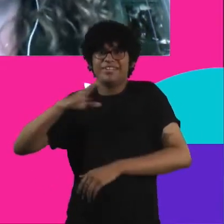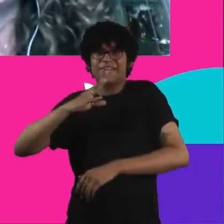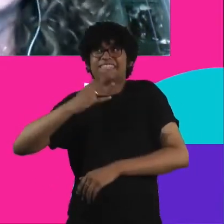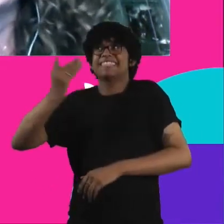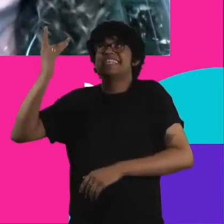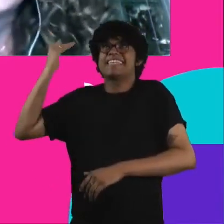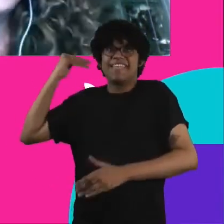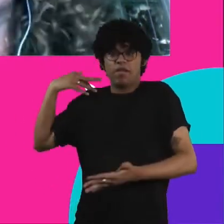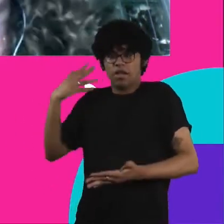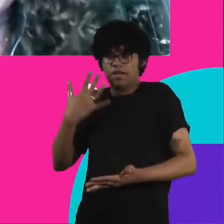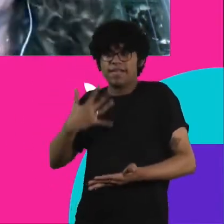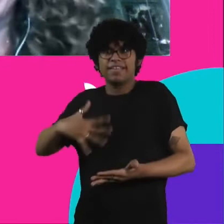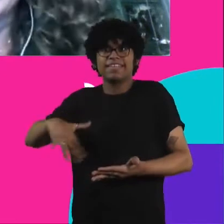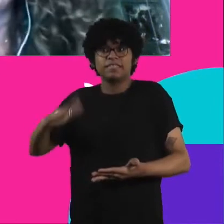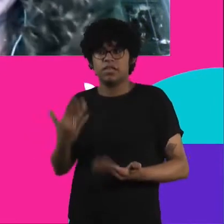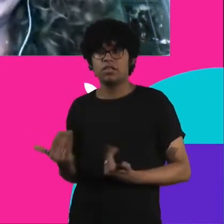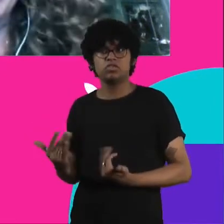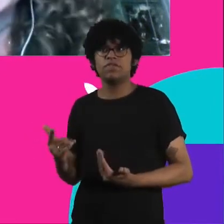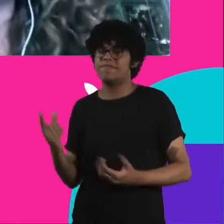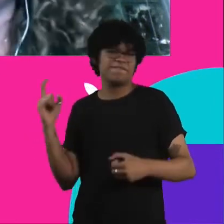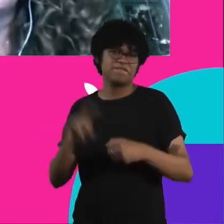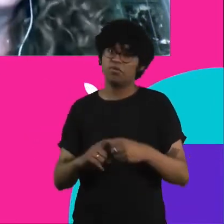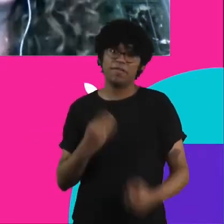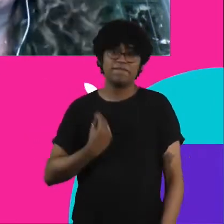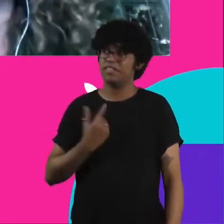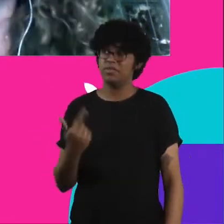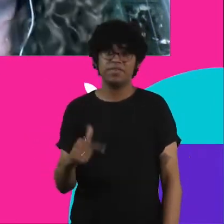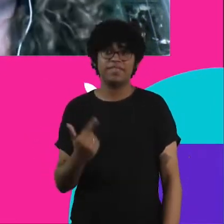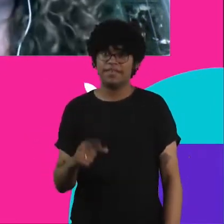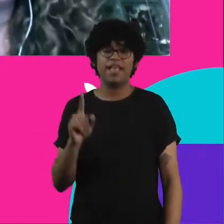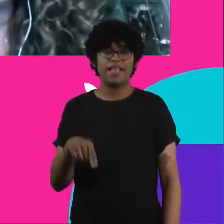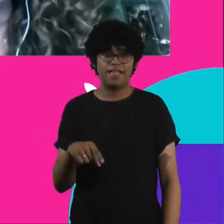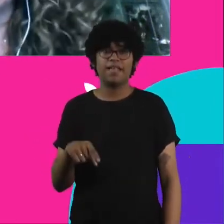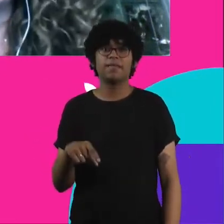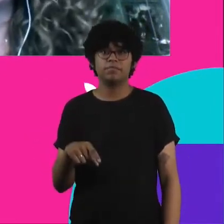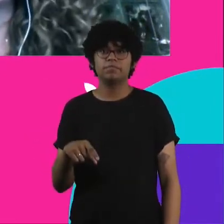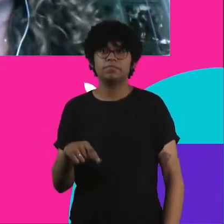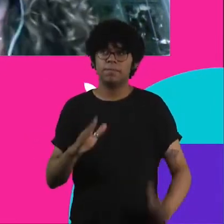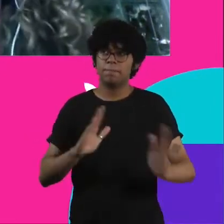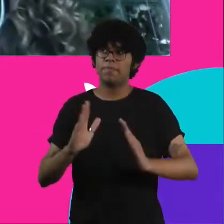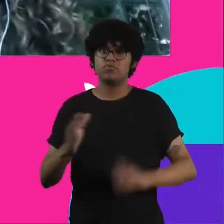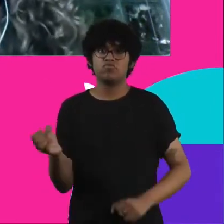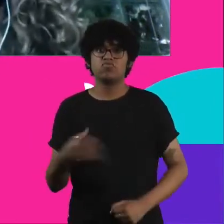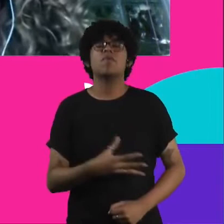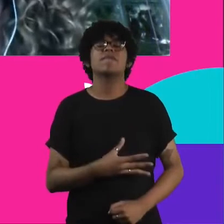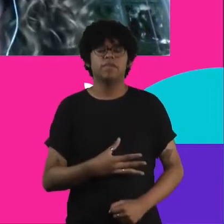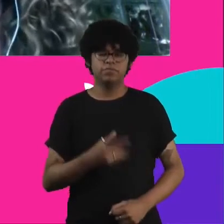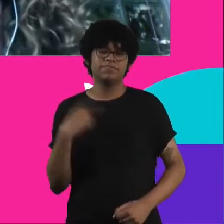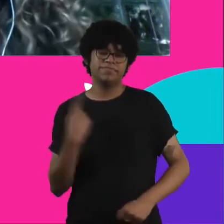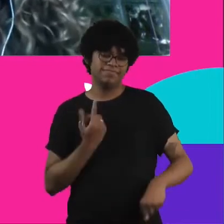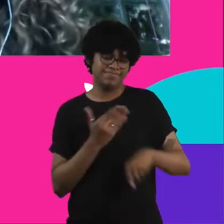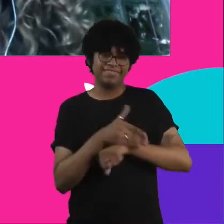quando crianças, né, adolescentes, já não vai mais voltar, não existe mais, então, realmente é uma era totalmente nova que a gente está entrando,